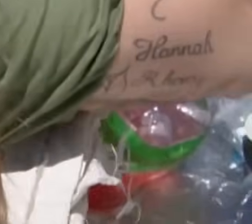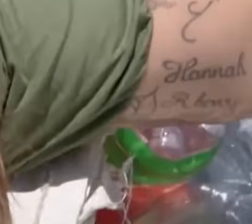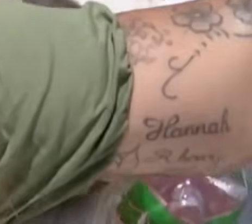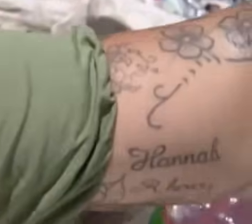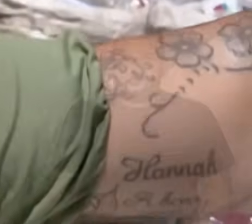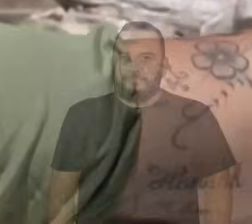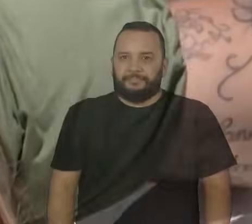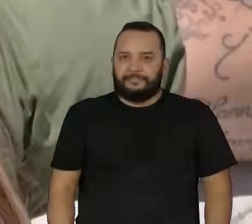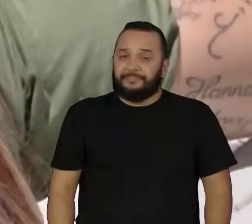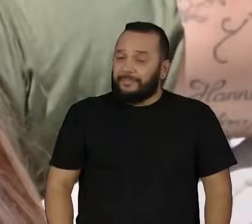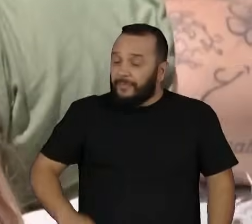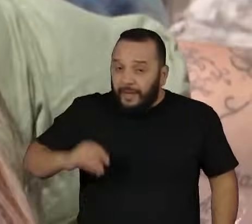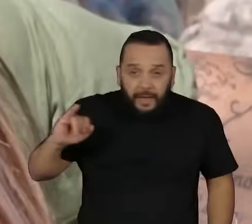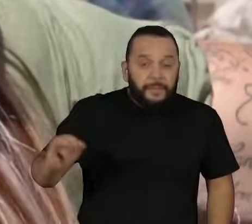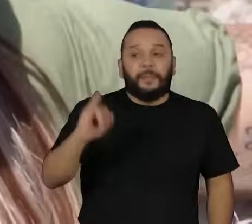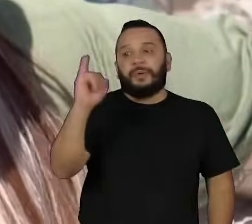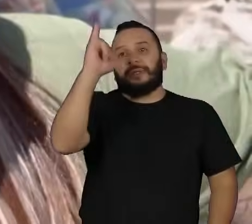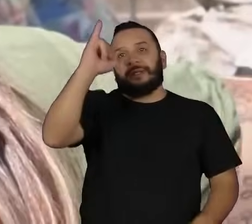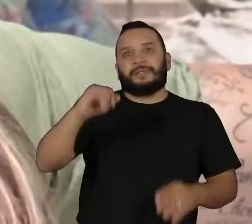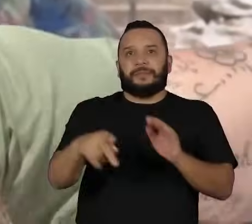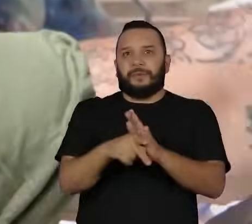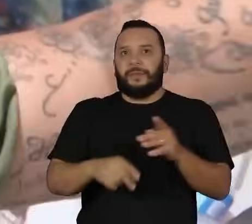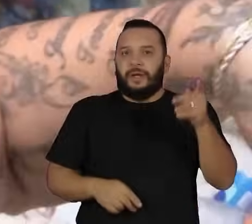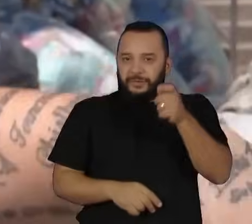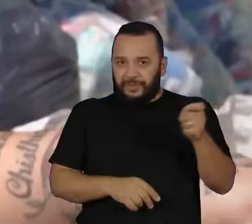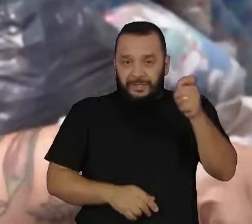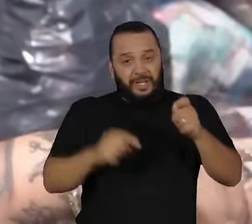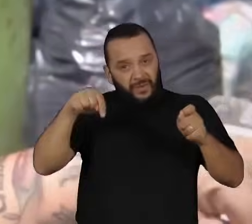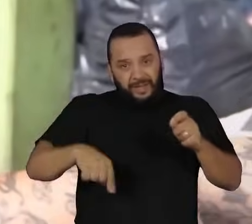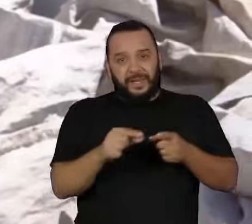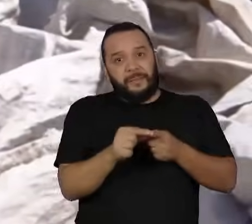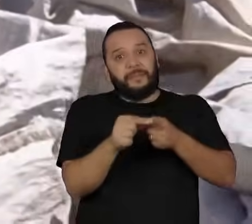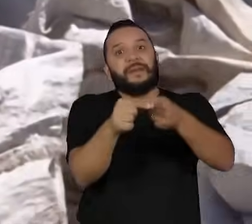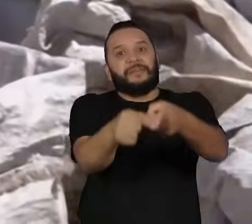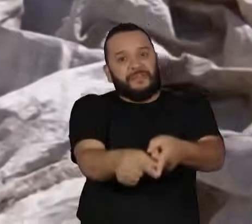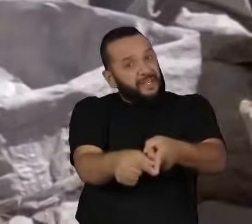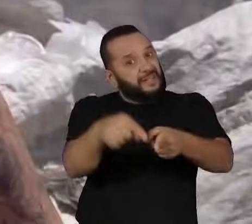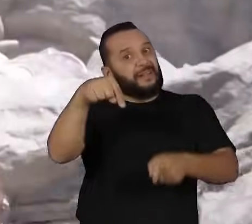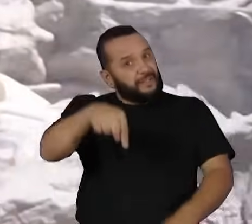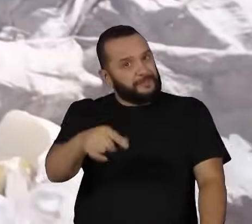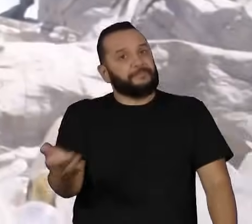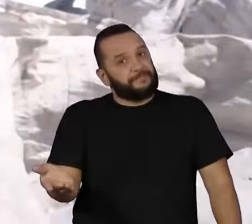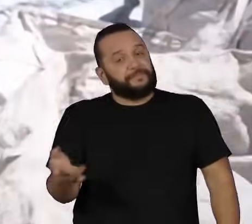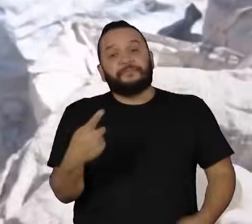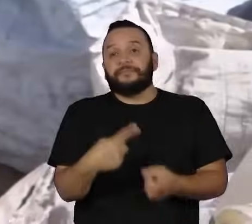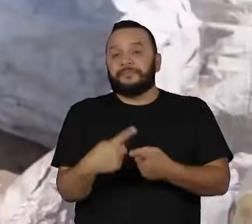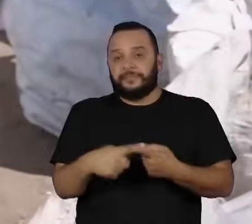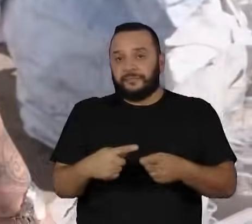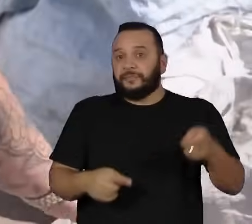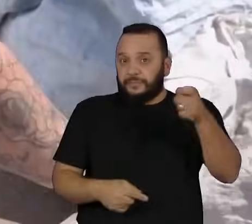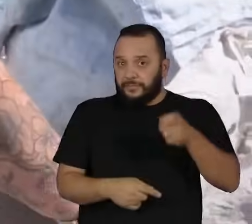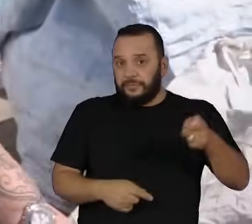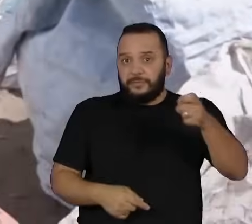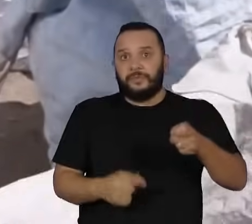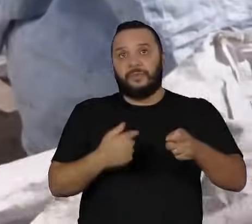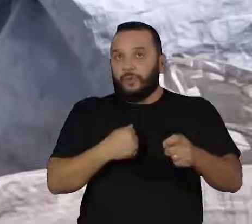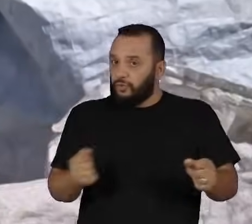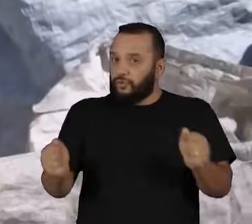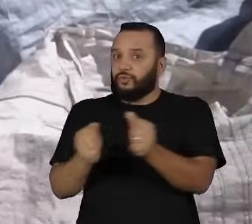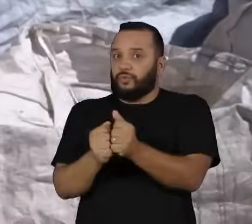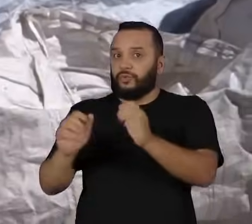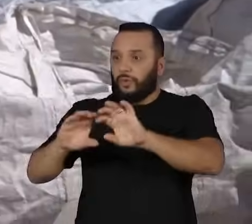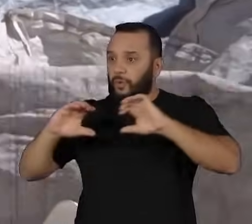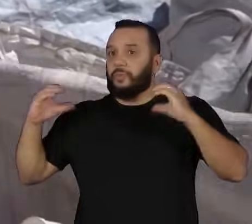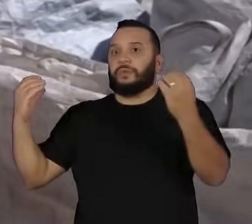A importância da cooperativa na periferia é que a cooperativa, junto com a